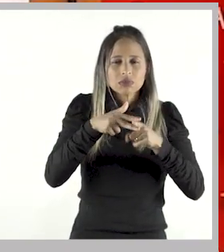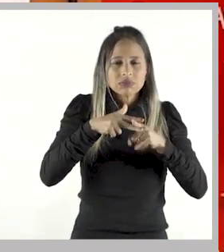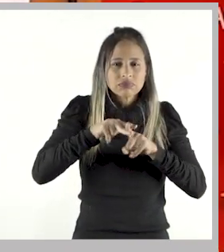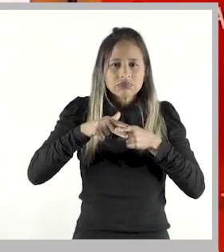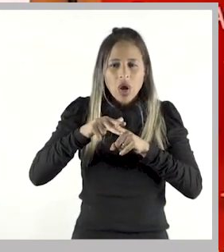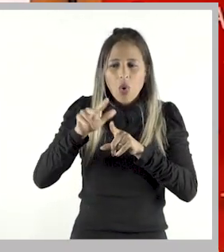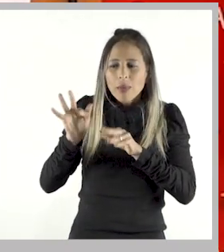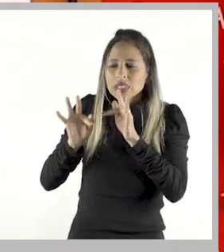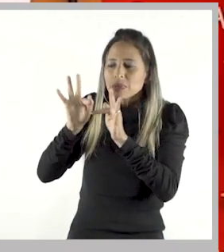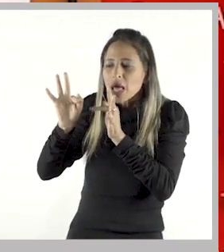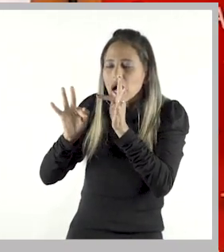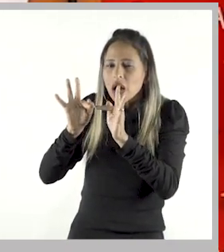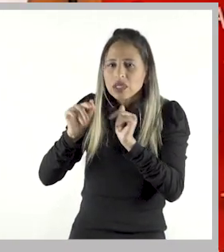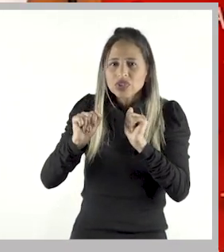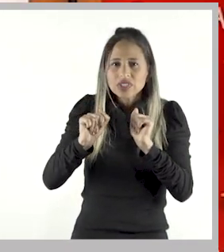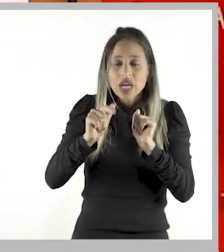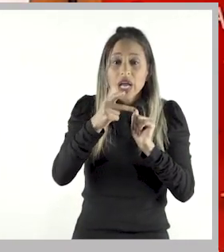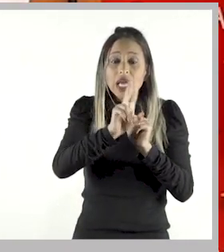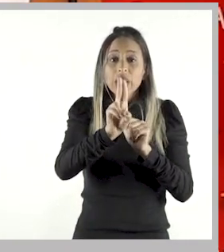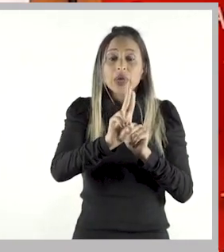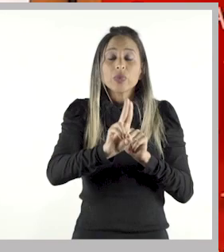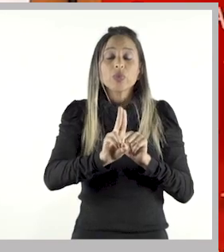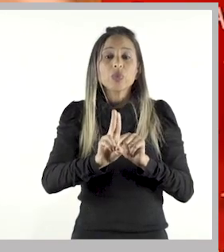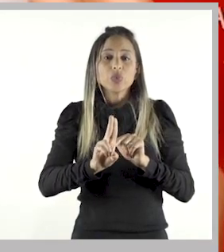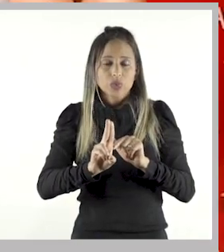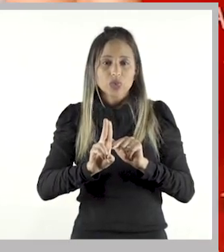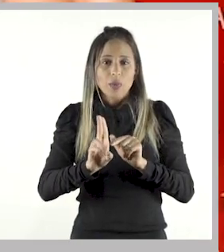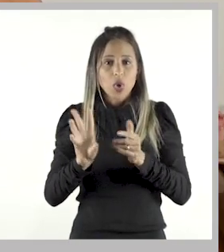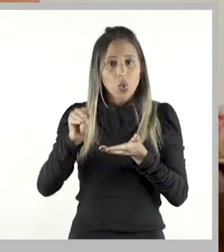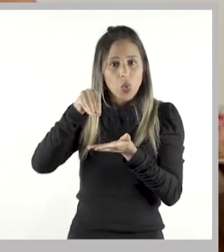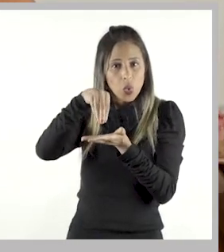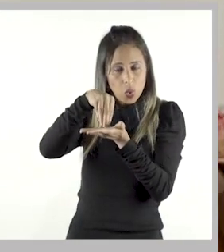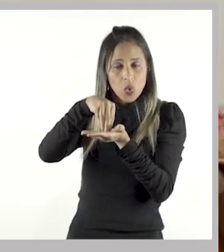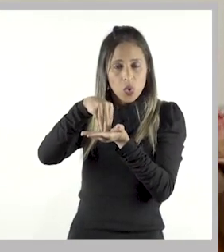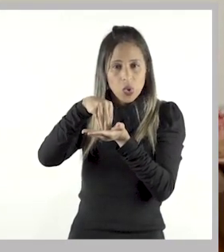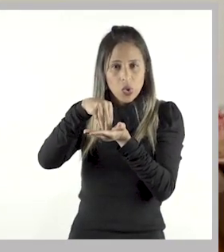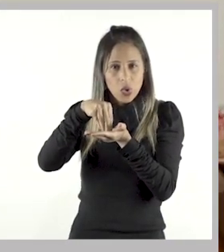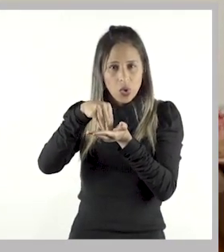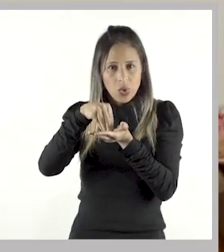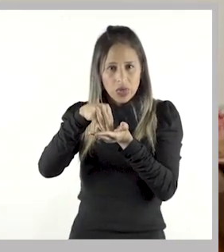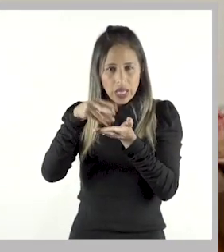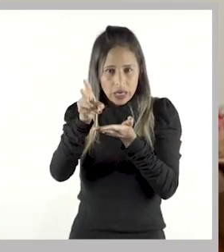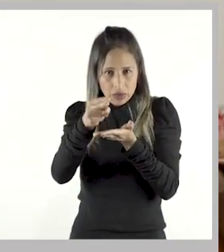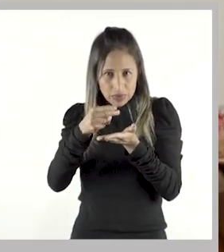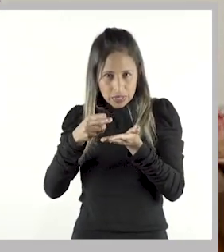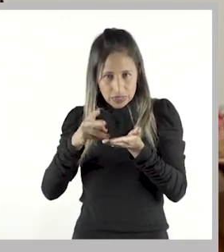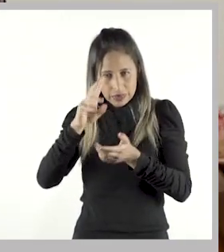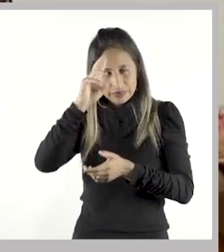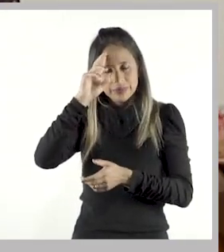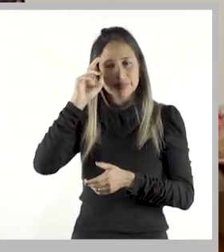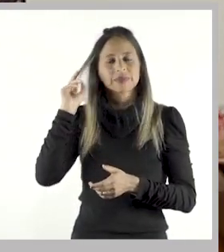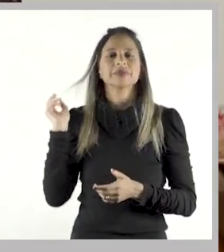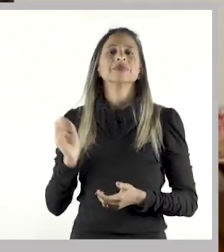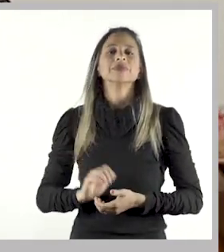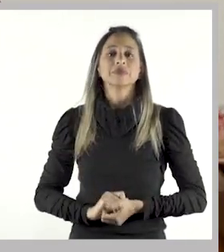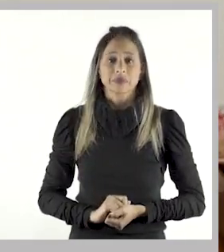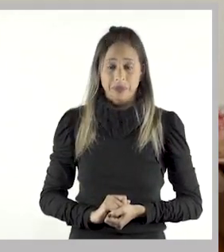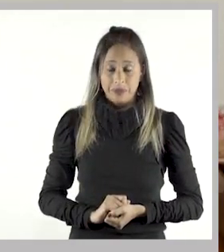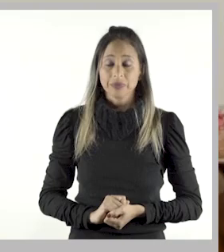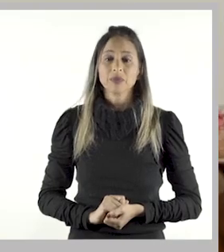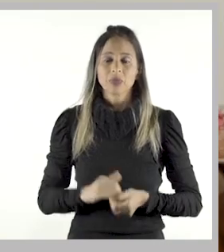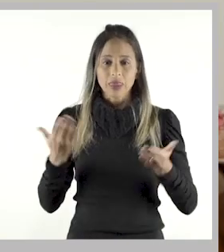os nomes, que eu coloquei em algumas imagens. Agora a gente vai pensar nas